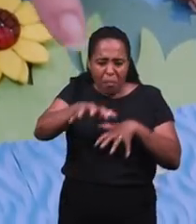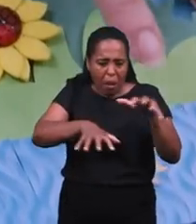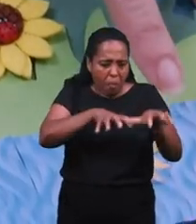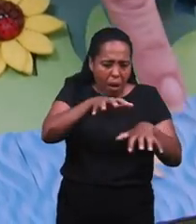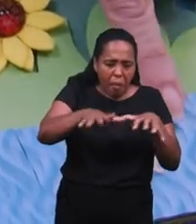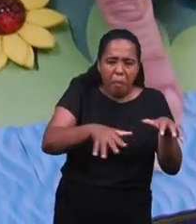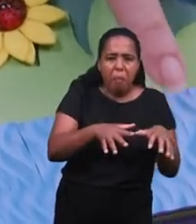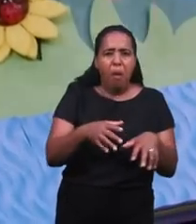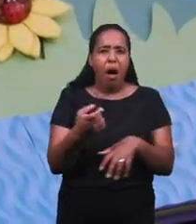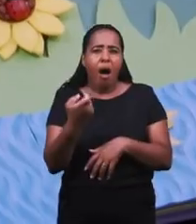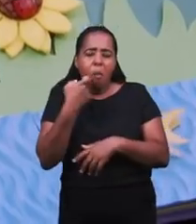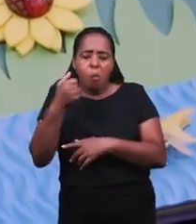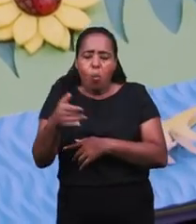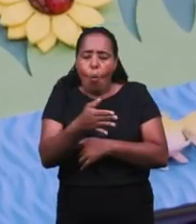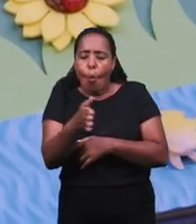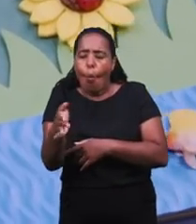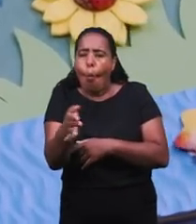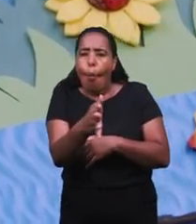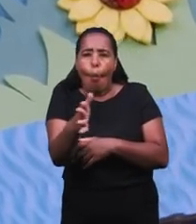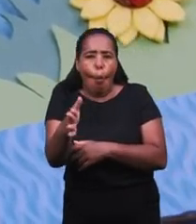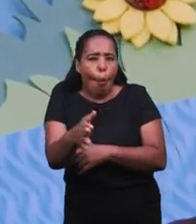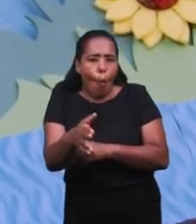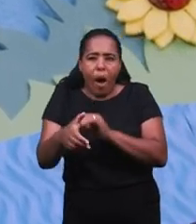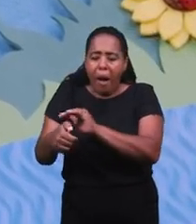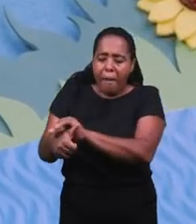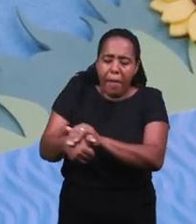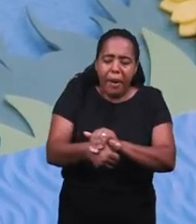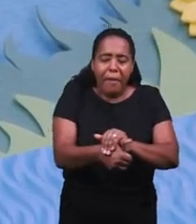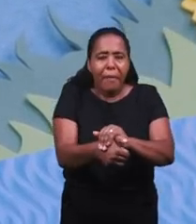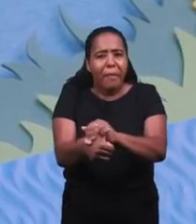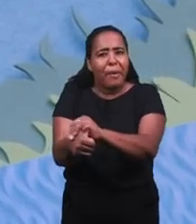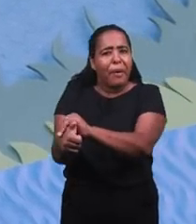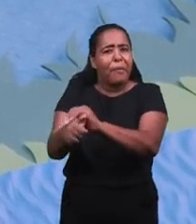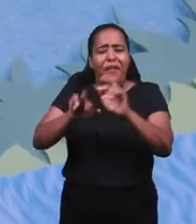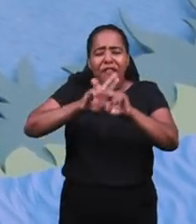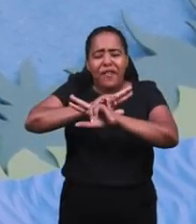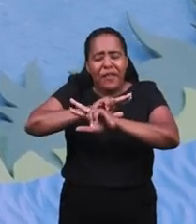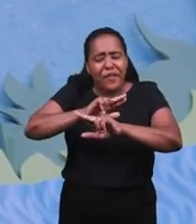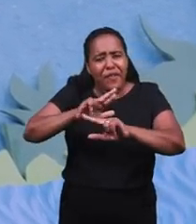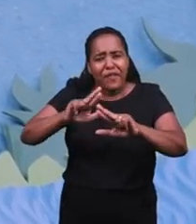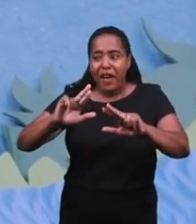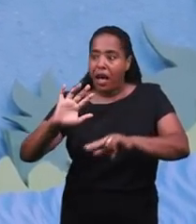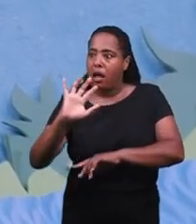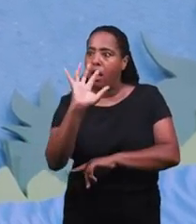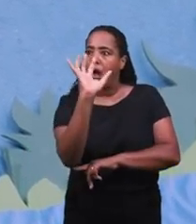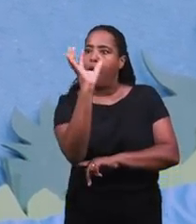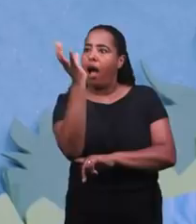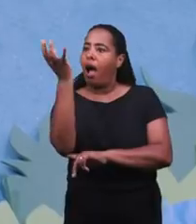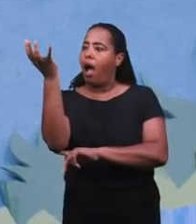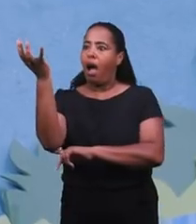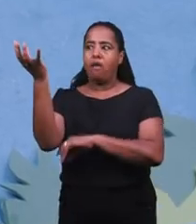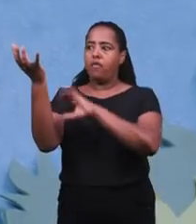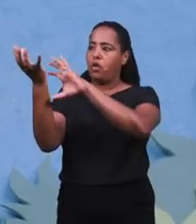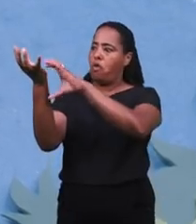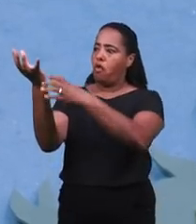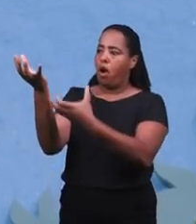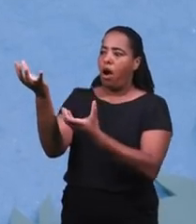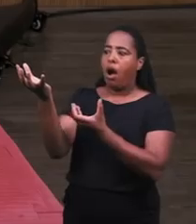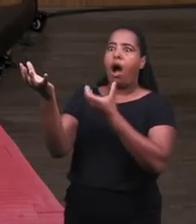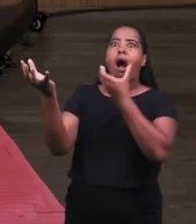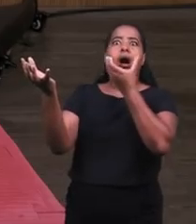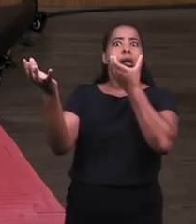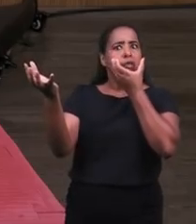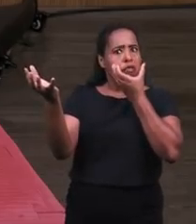os animais da água, os peixinhos, fez as árvores que dá frutos para a gente comer. Viram